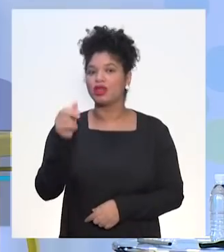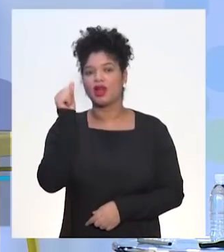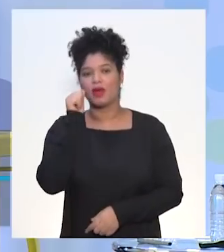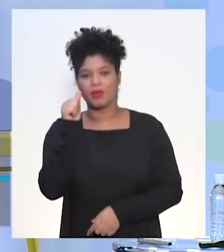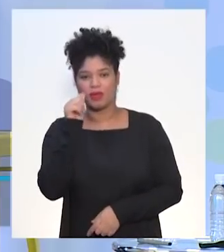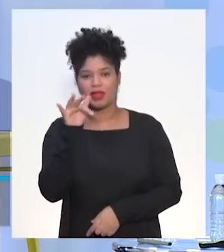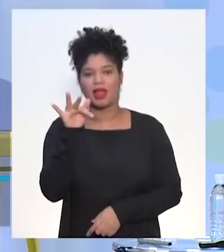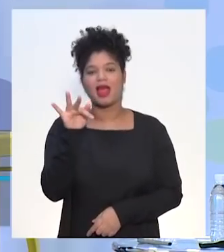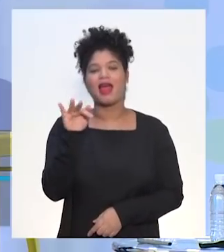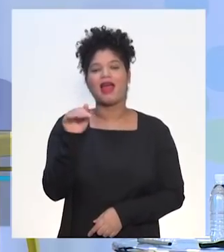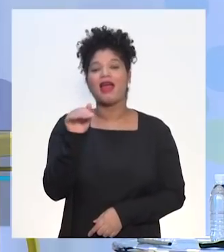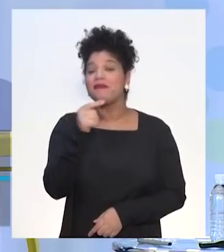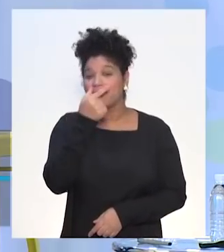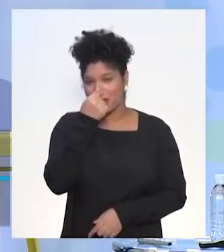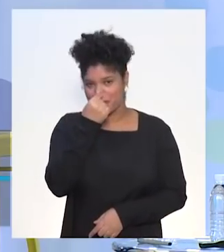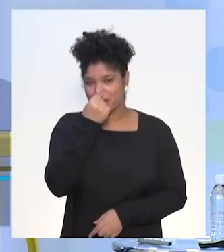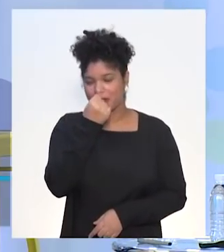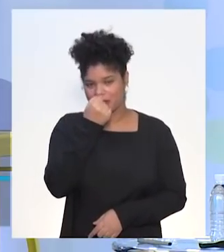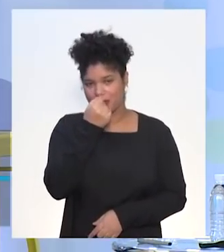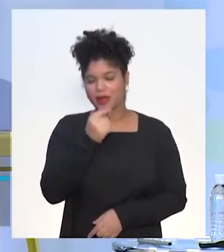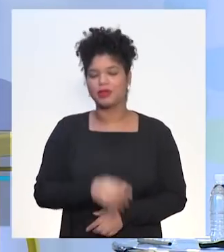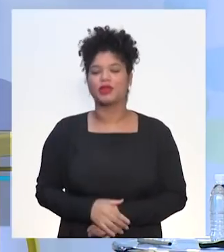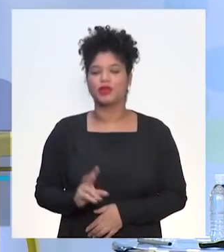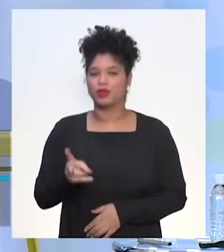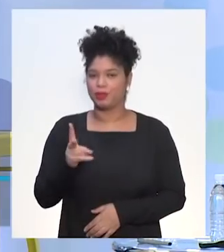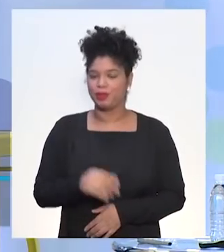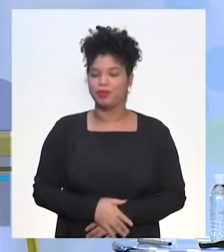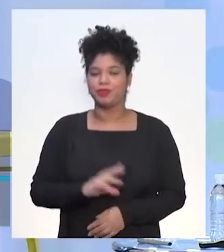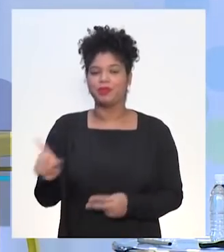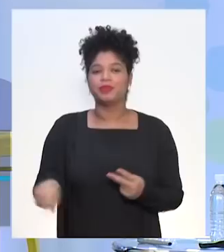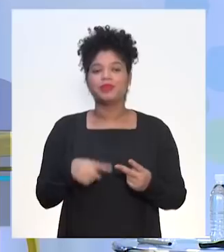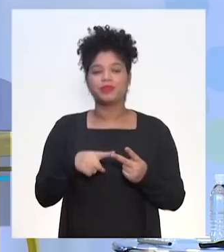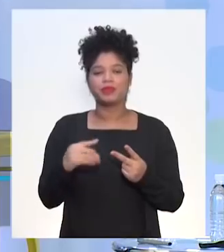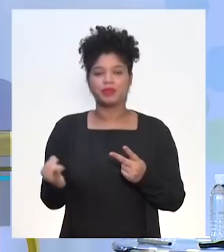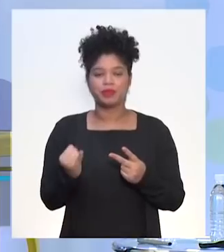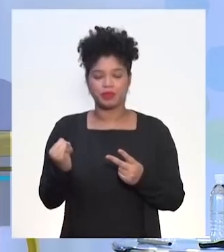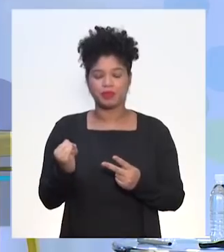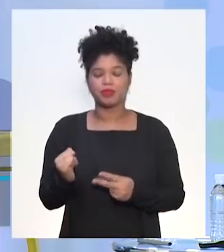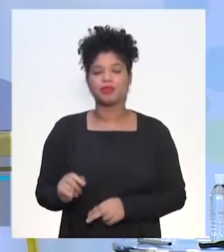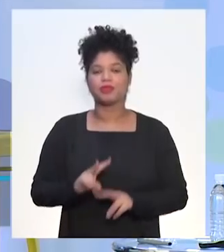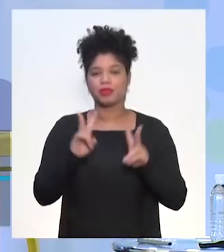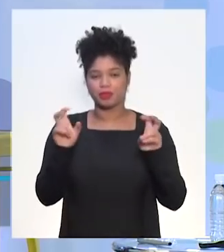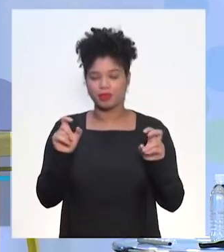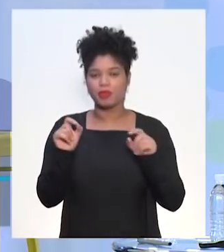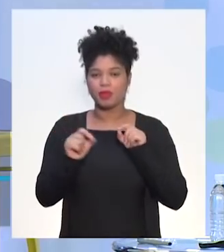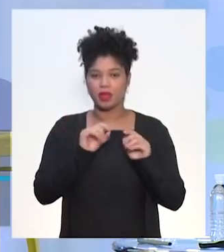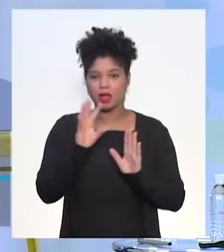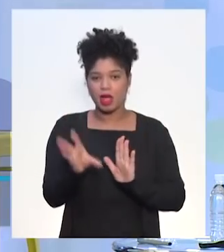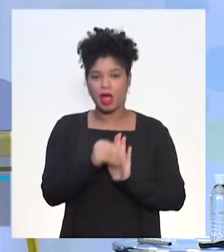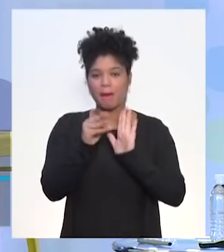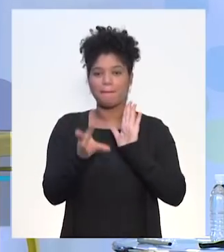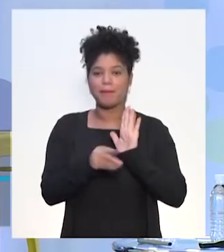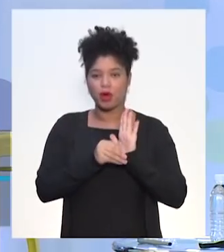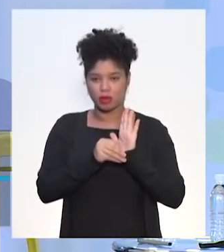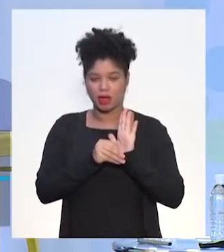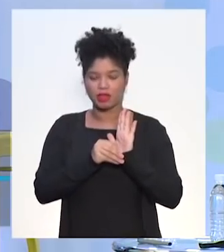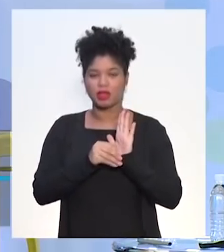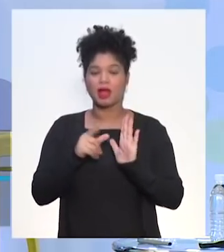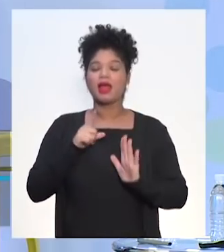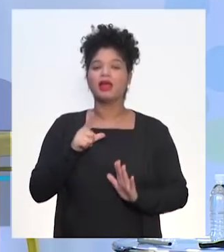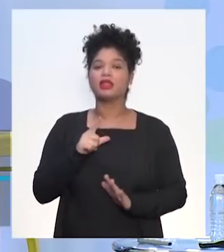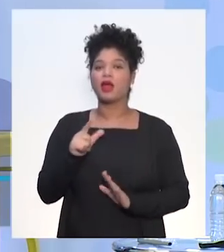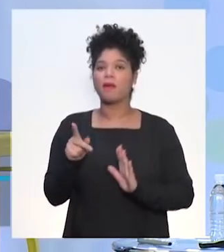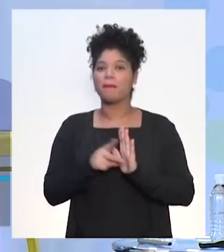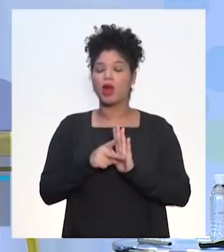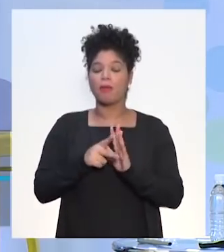bem bacana durante a aula. E a segunda questão que eu quero trazer também é que a abordagem que eu faço, ela tem aqui um